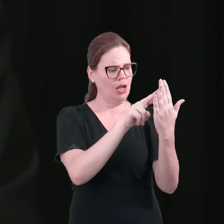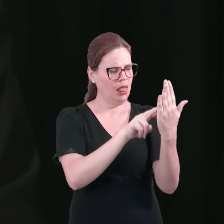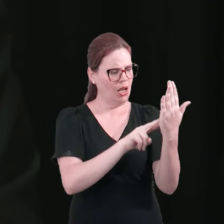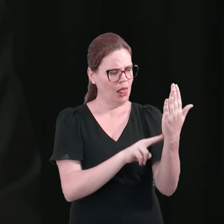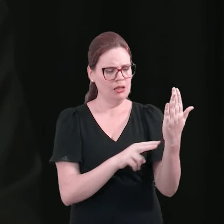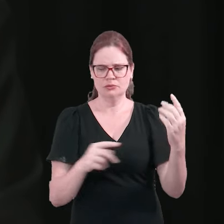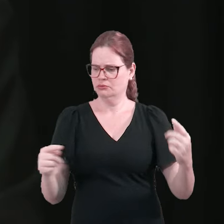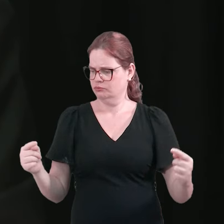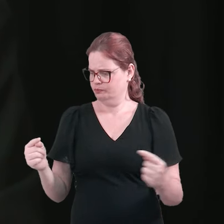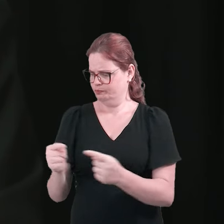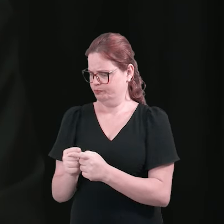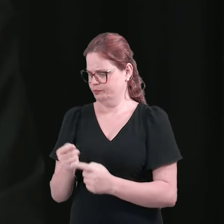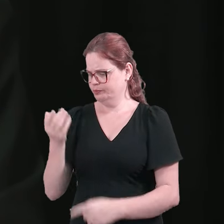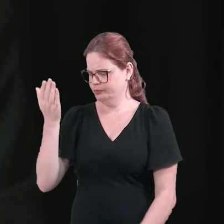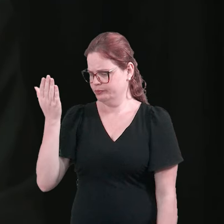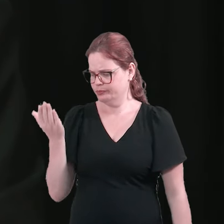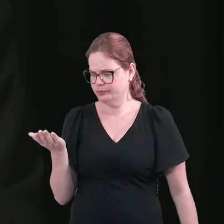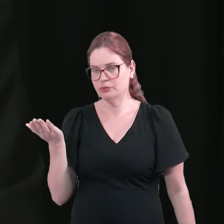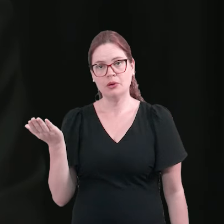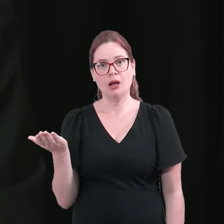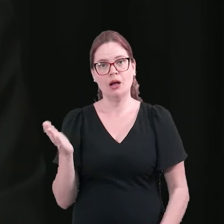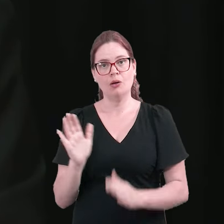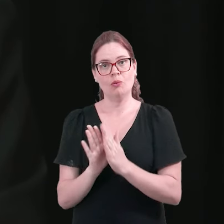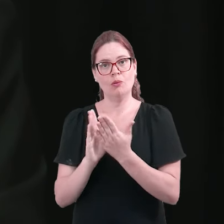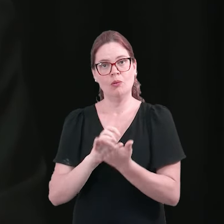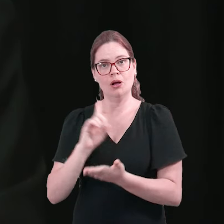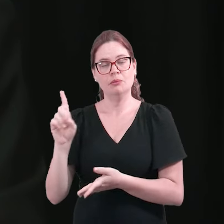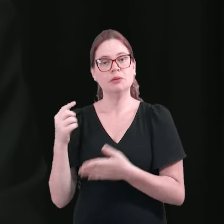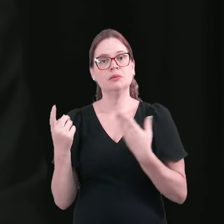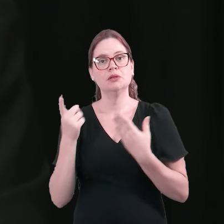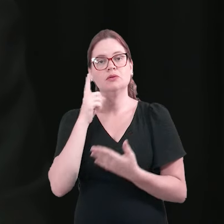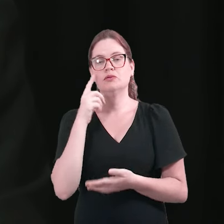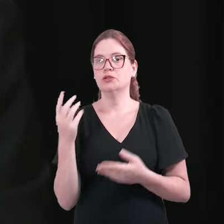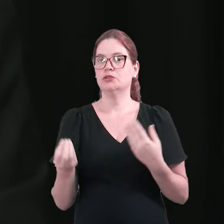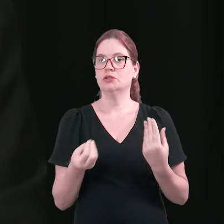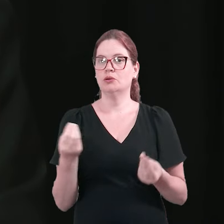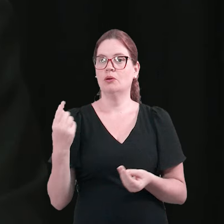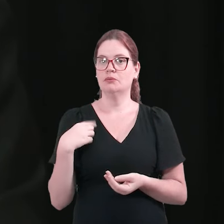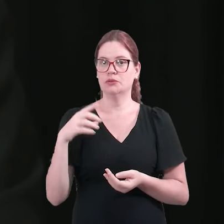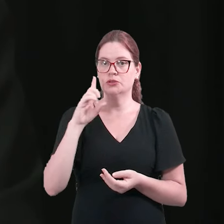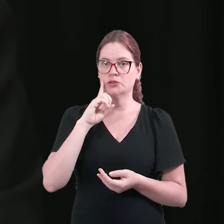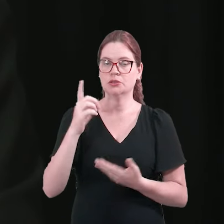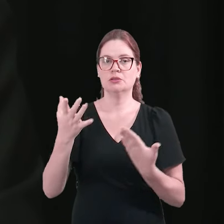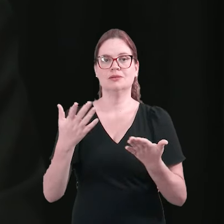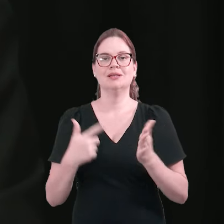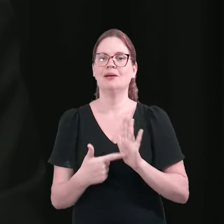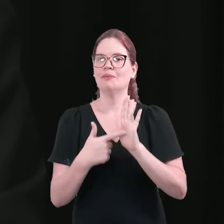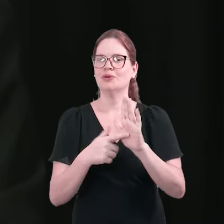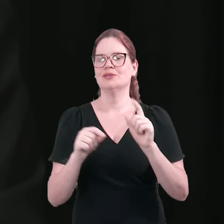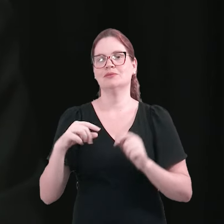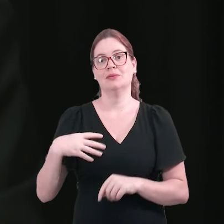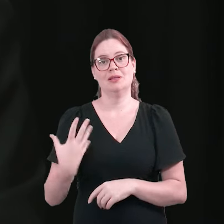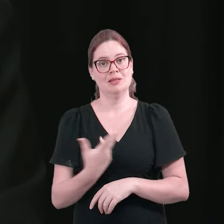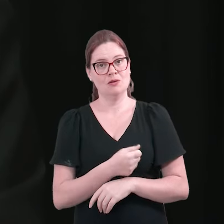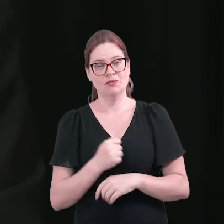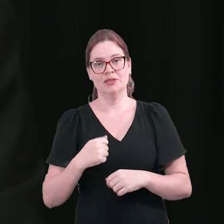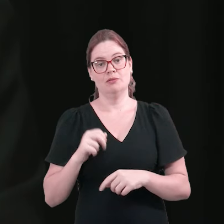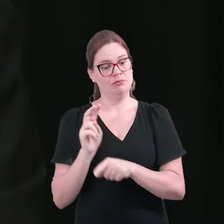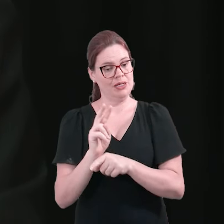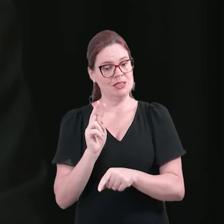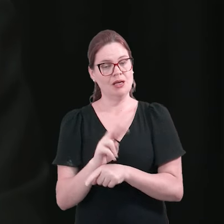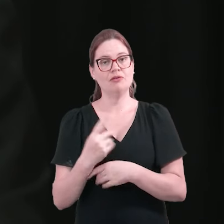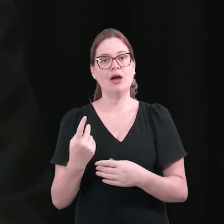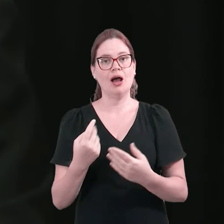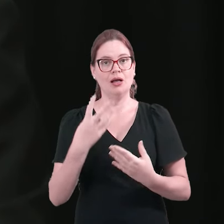idêntico. E aí você vê assim, como que a preservação daquilo que Deus queria transmitir para o homem, que era a salvação, que